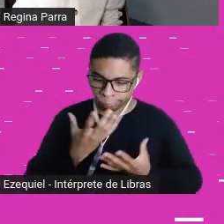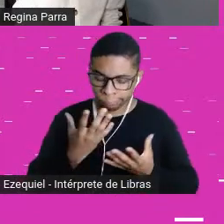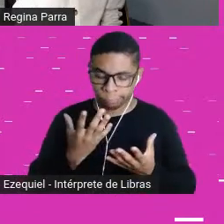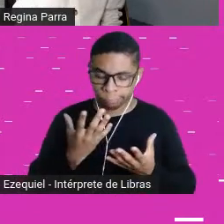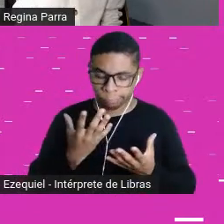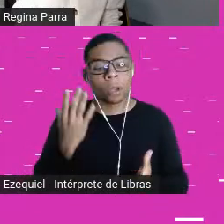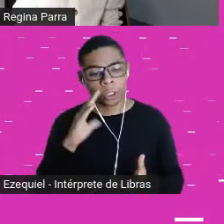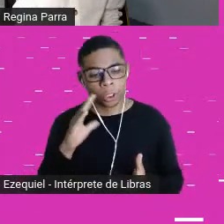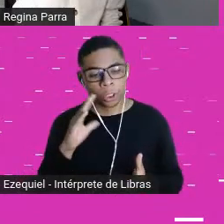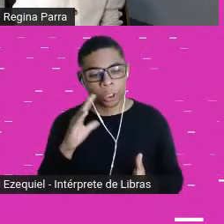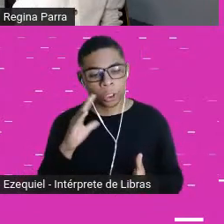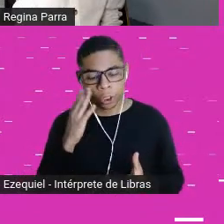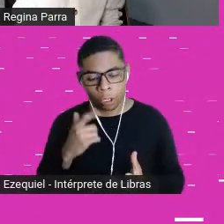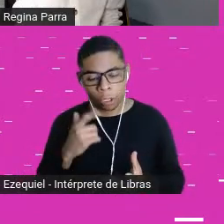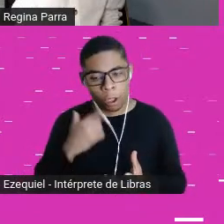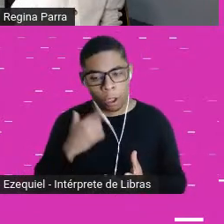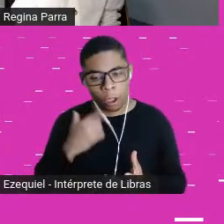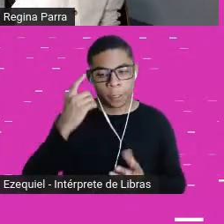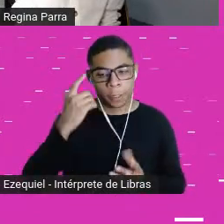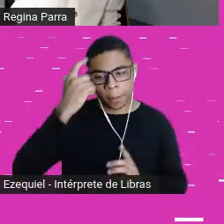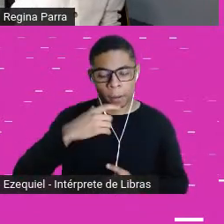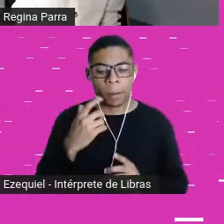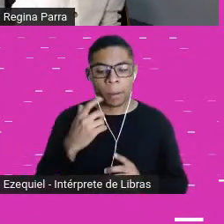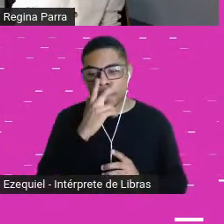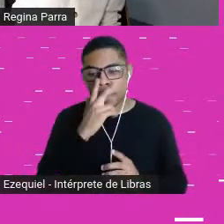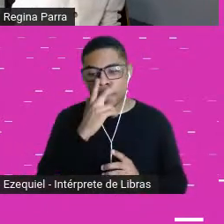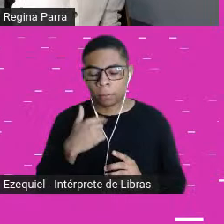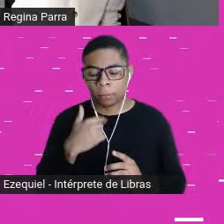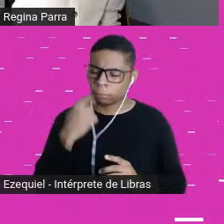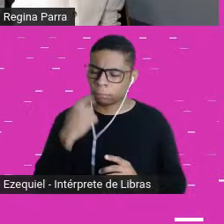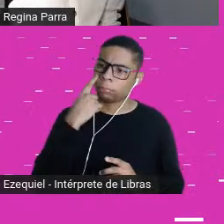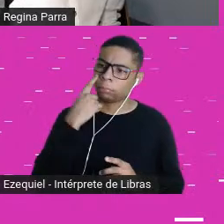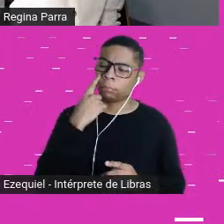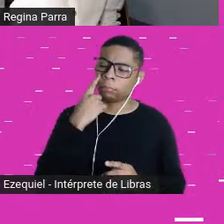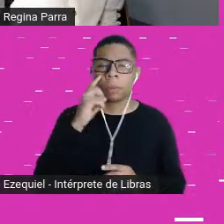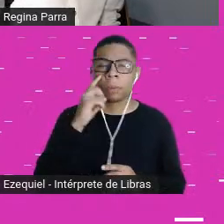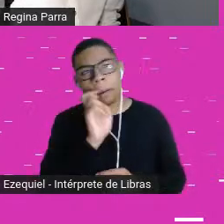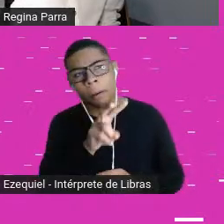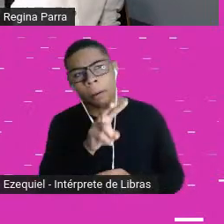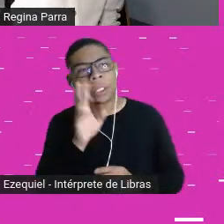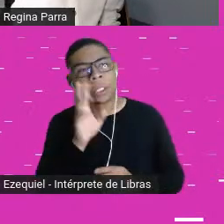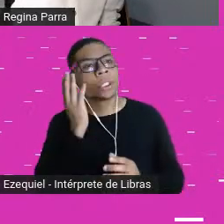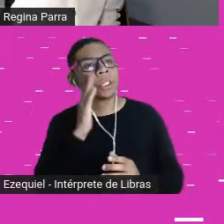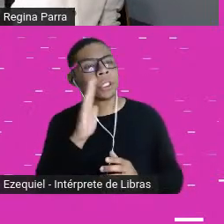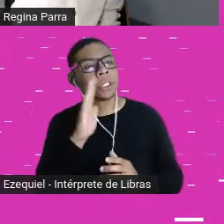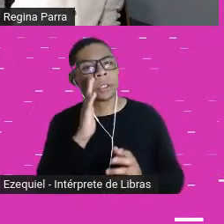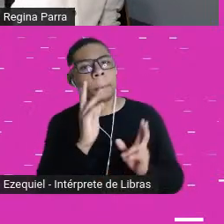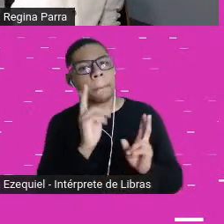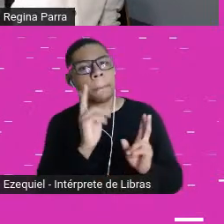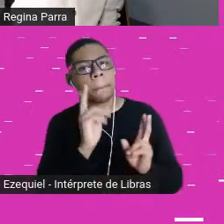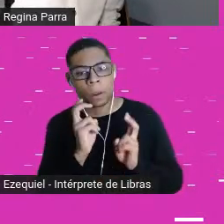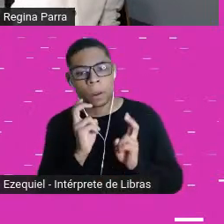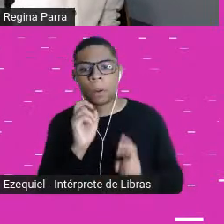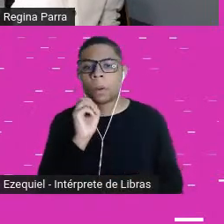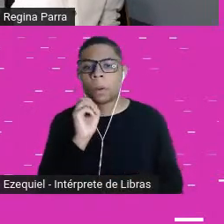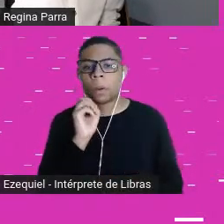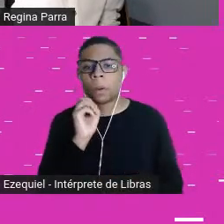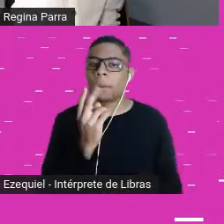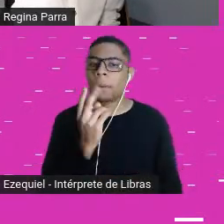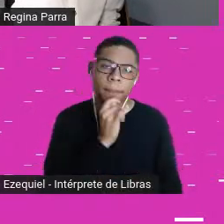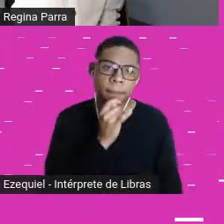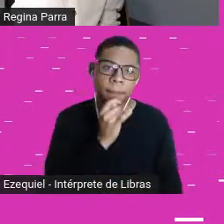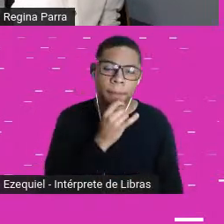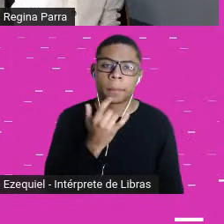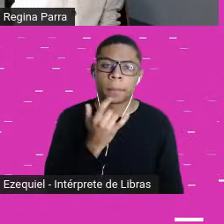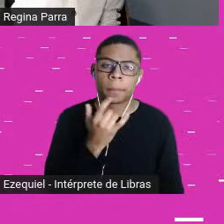ter um olhar mais preciso, ou deixar que venha a resposta